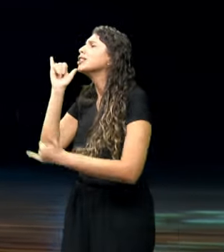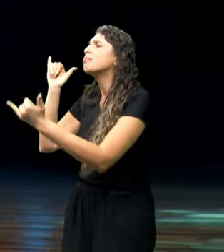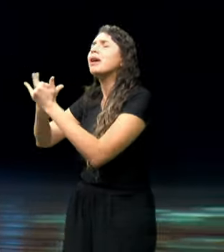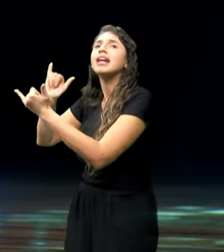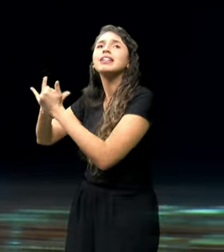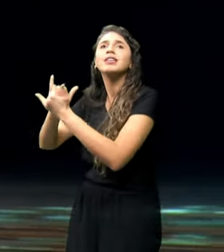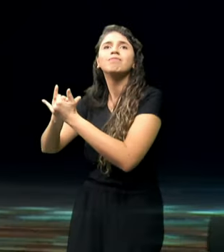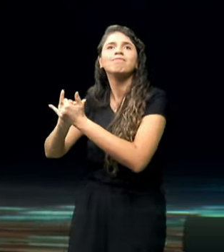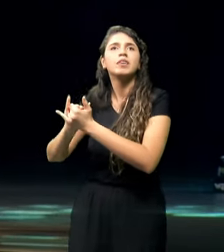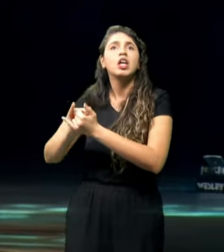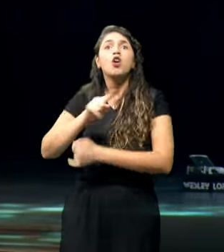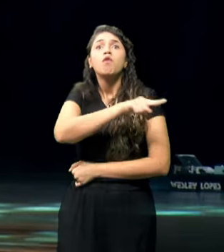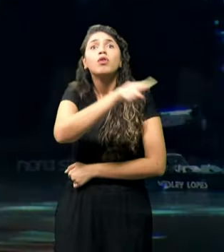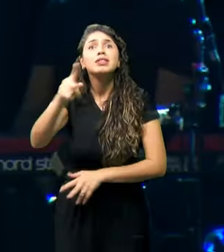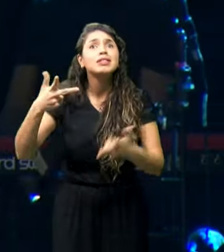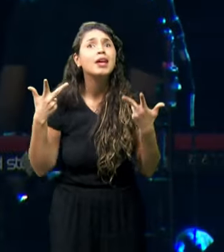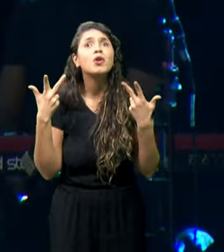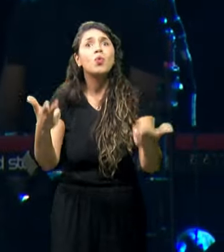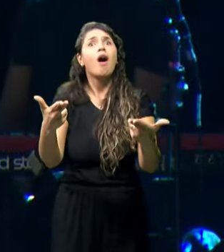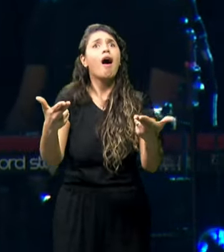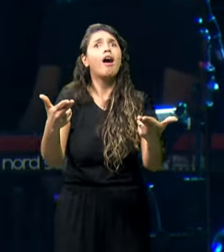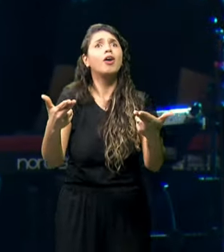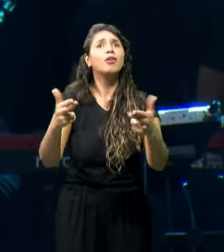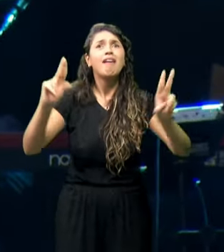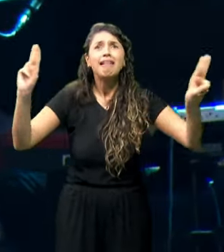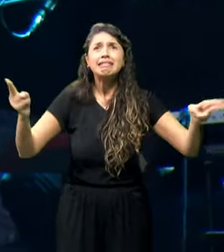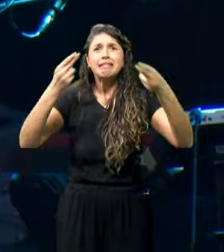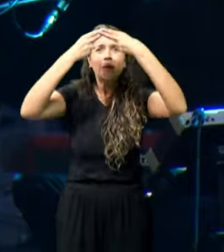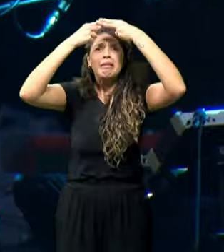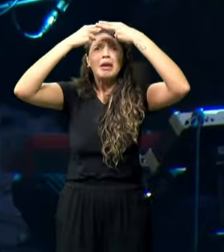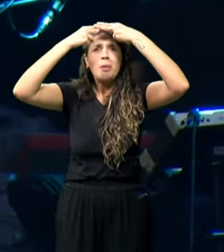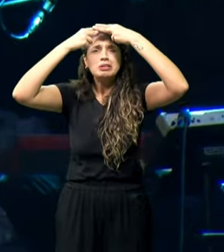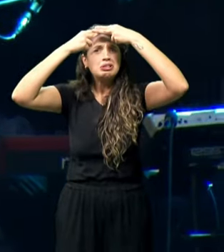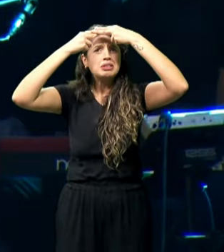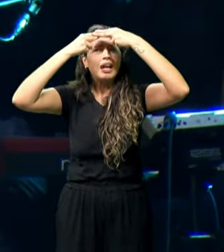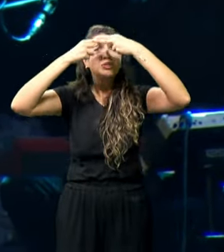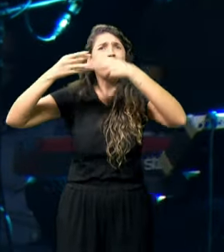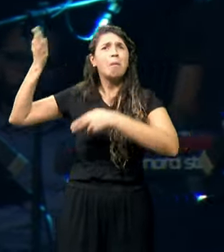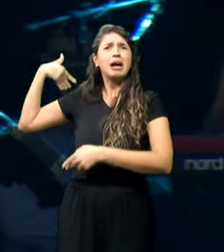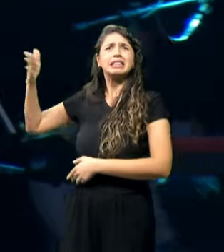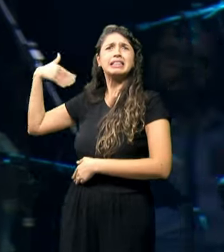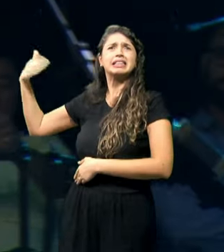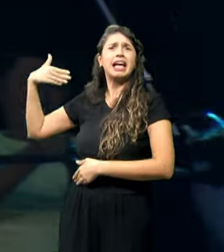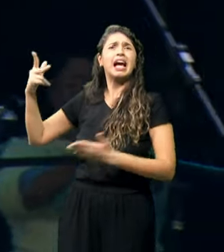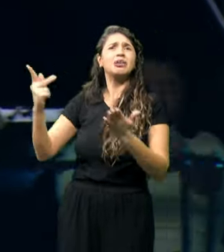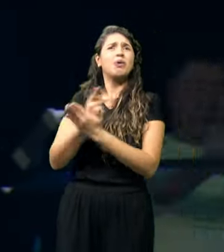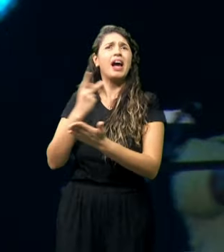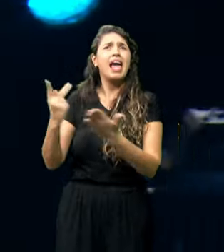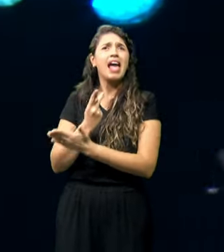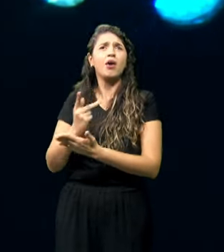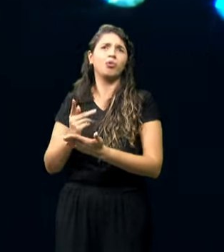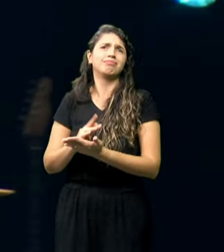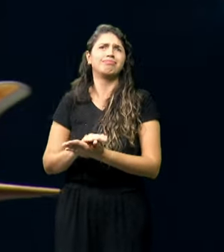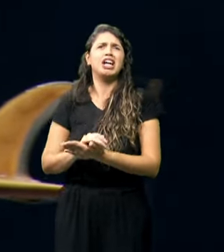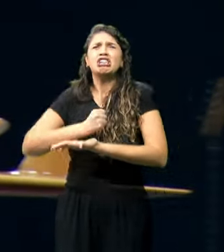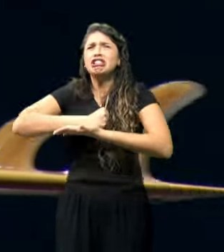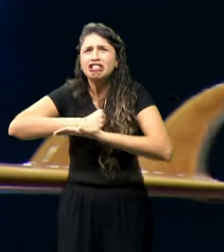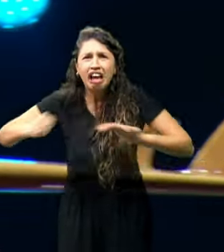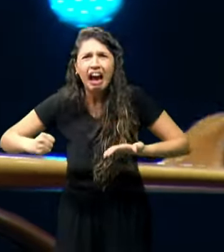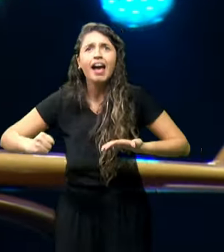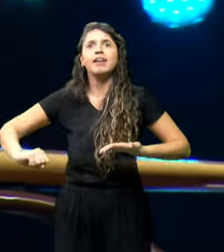para alguém aqui. Você está marcado por alguma coisa de errado que você fez, não tem mais jeito. Não, Deus